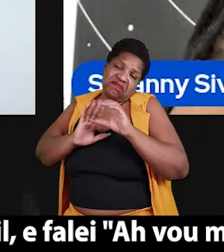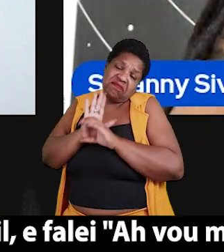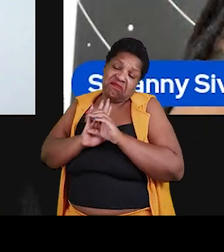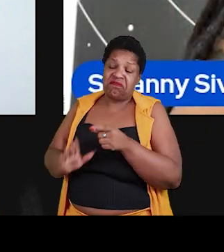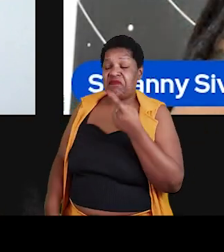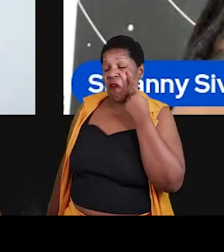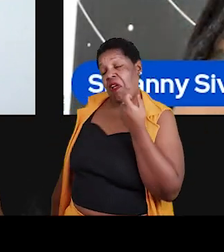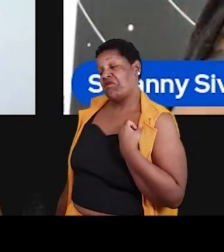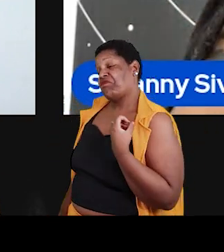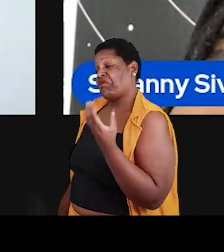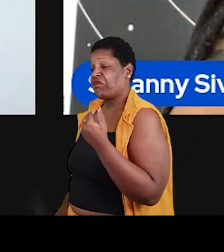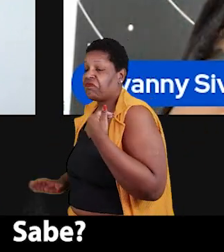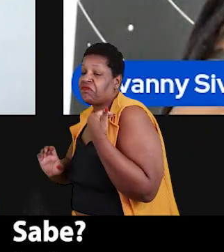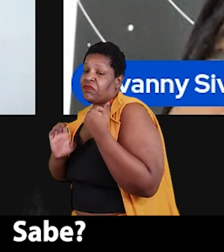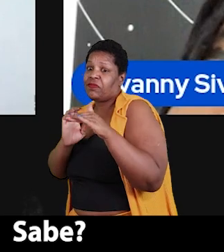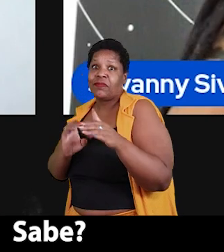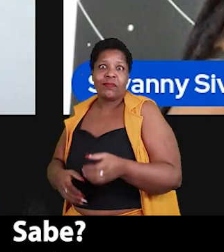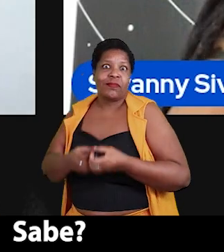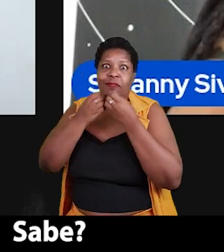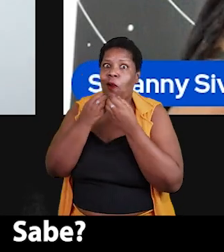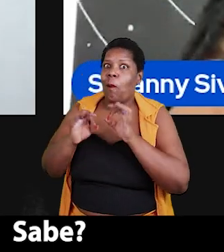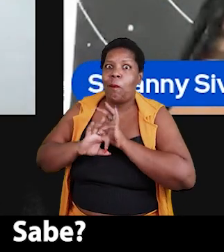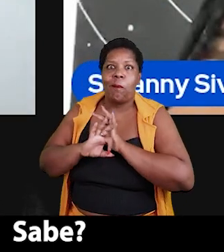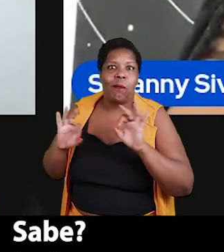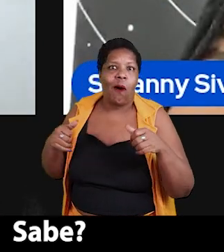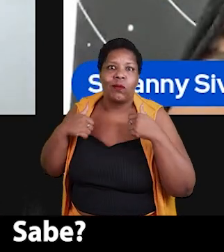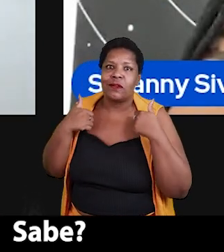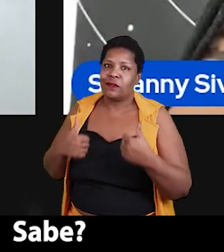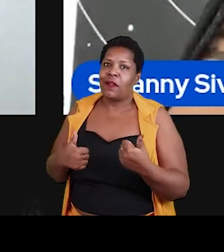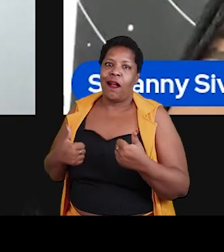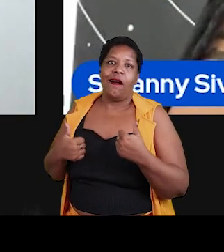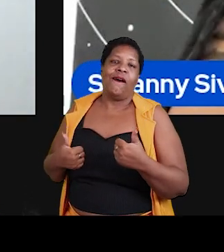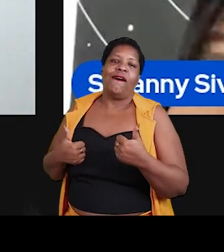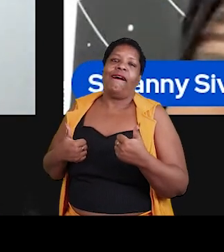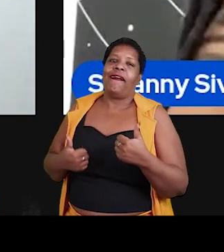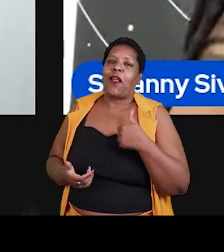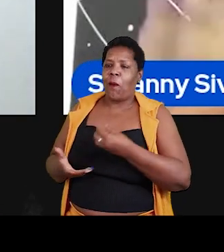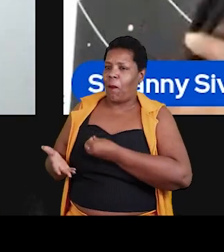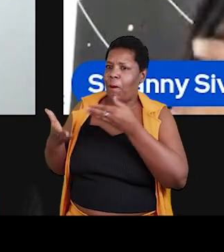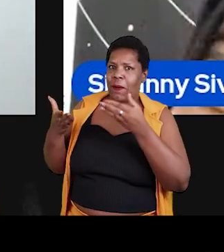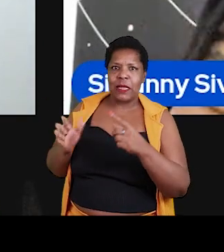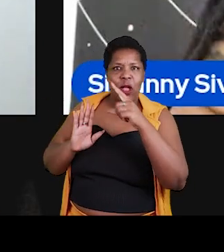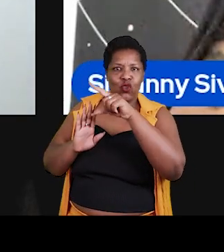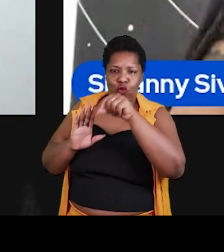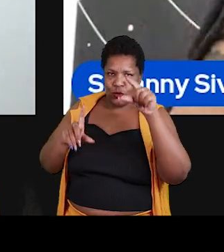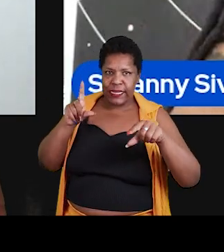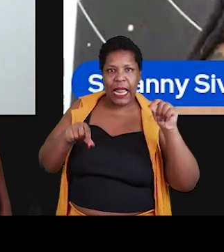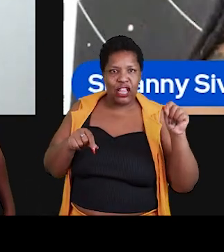ver o que que dá. E deu bonzão, sabe, assim, eu participei de um processo